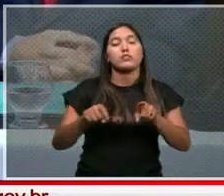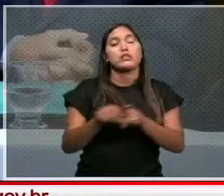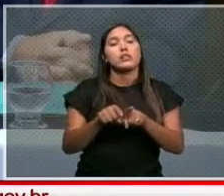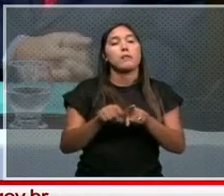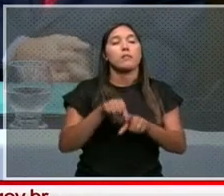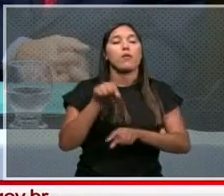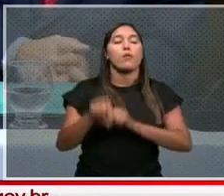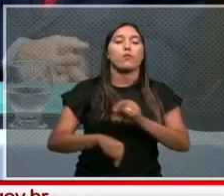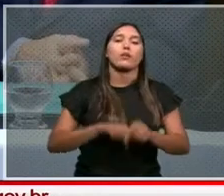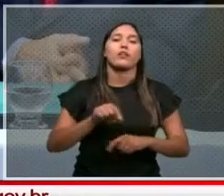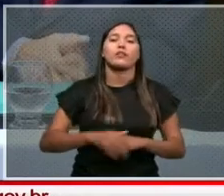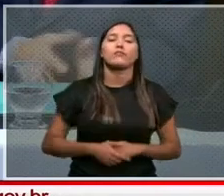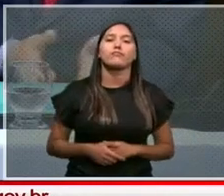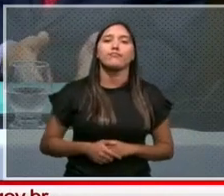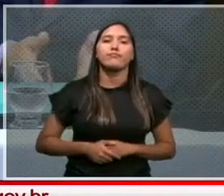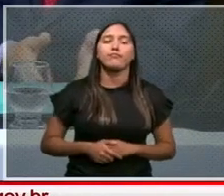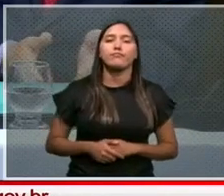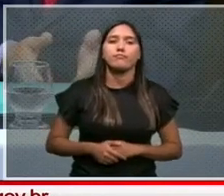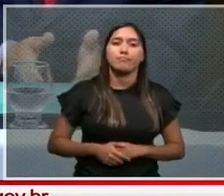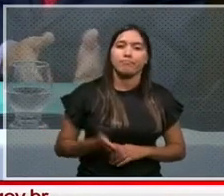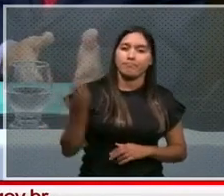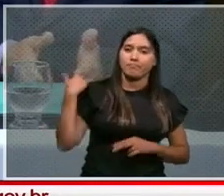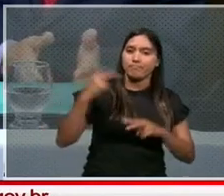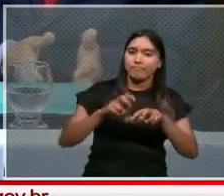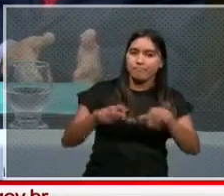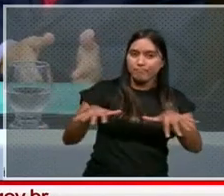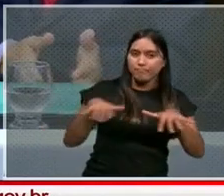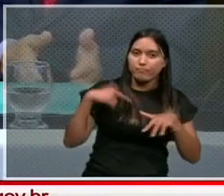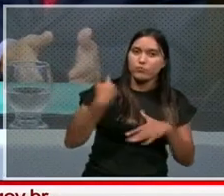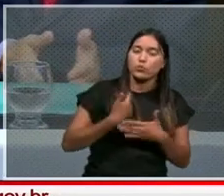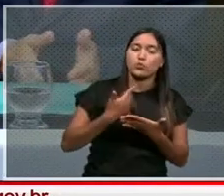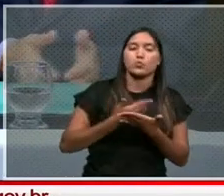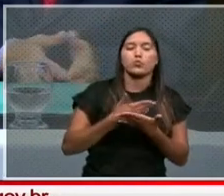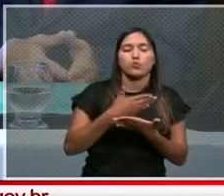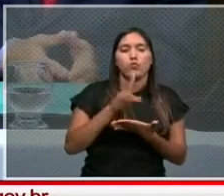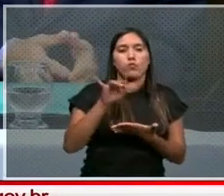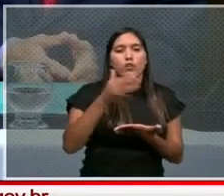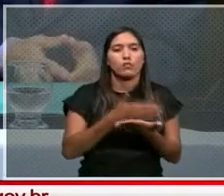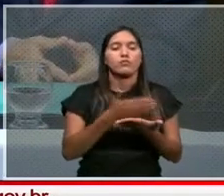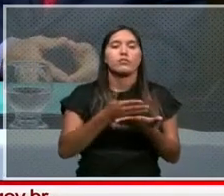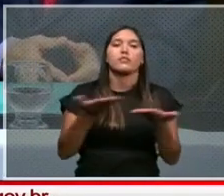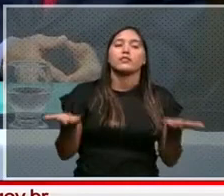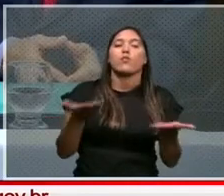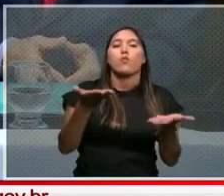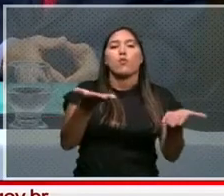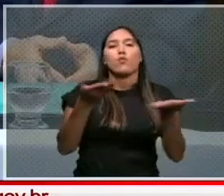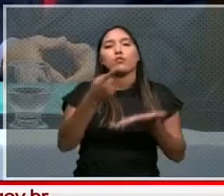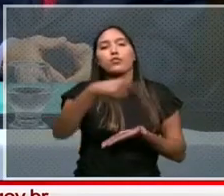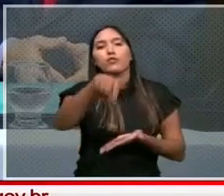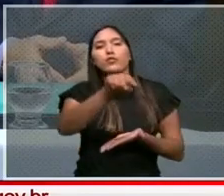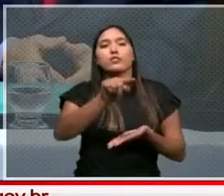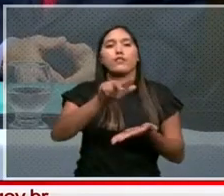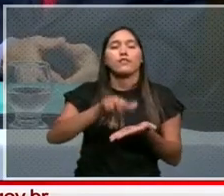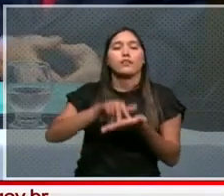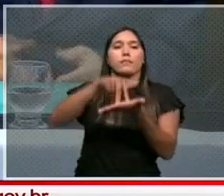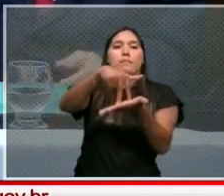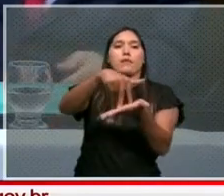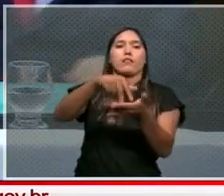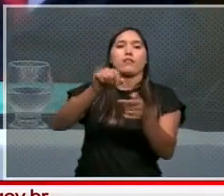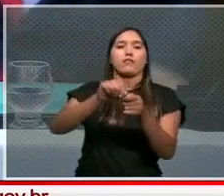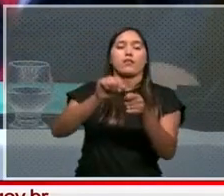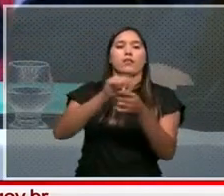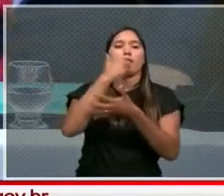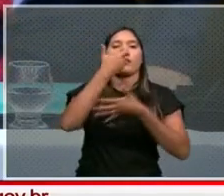devido aquela sessão nós estamos a implementar queria então convidá-los e convidá-las para que de